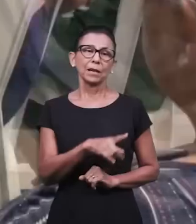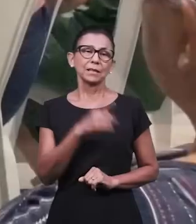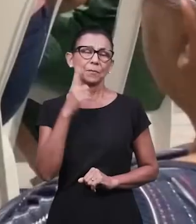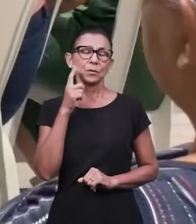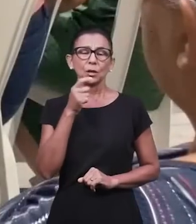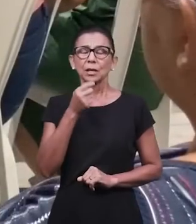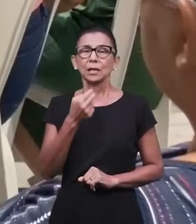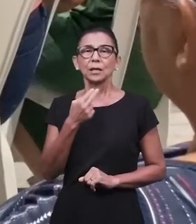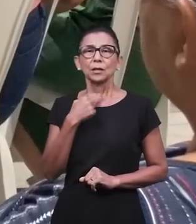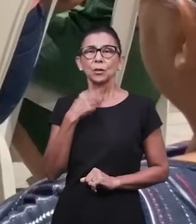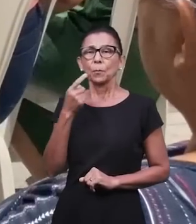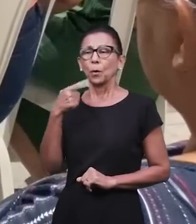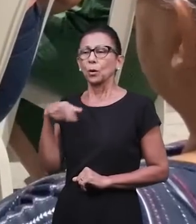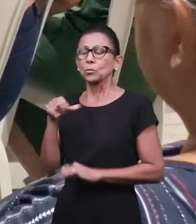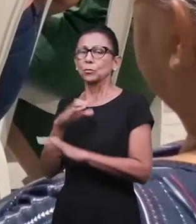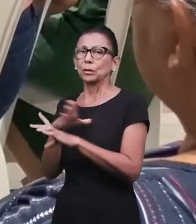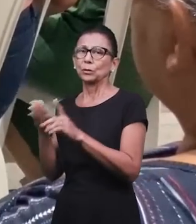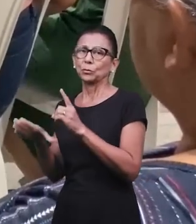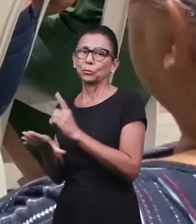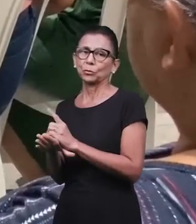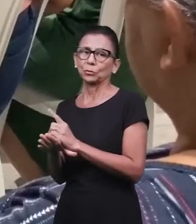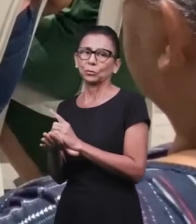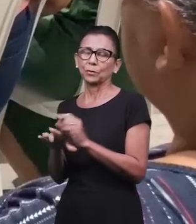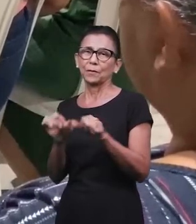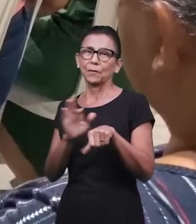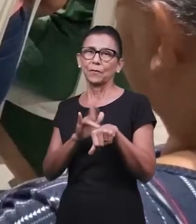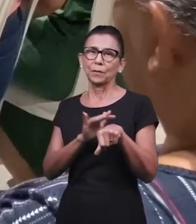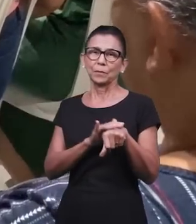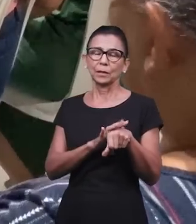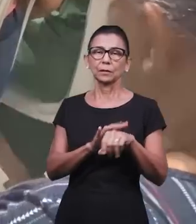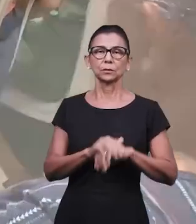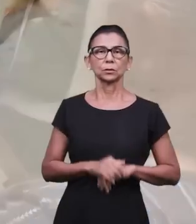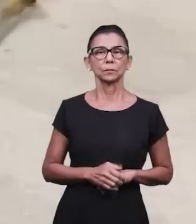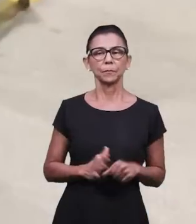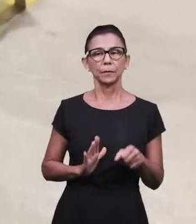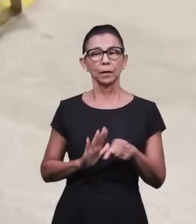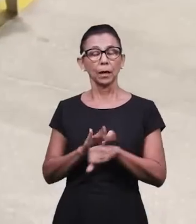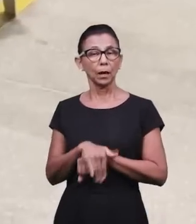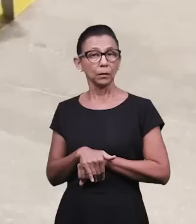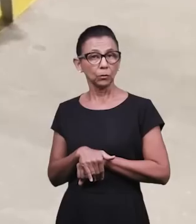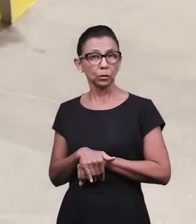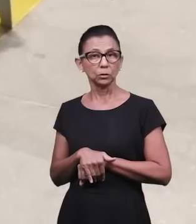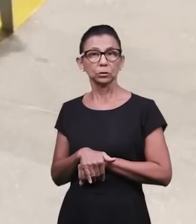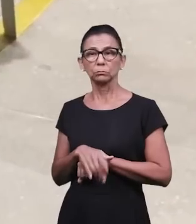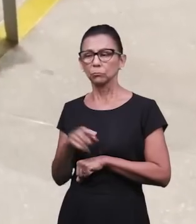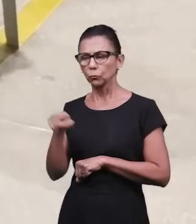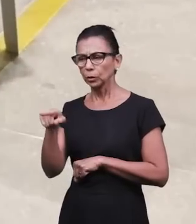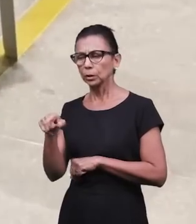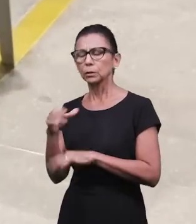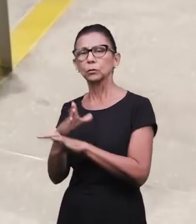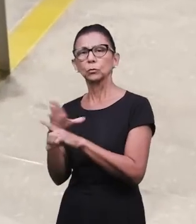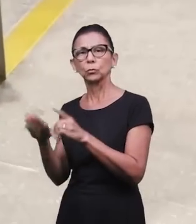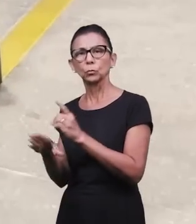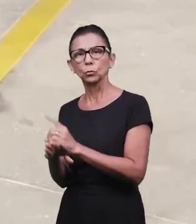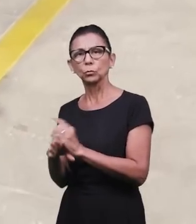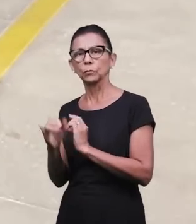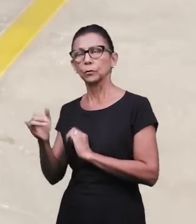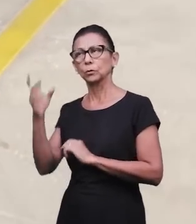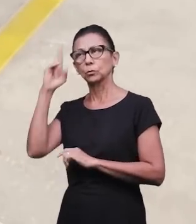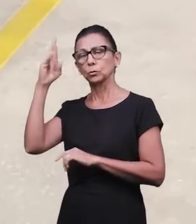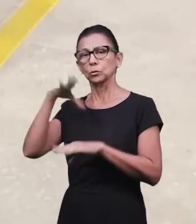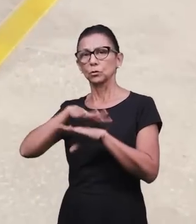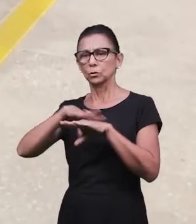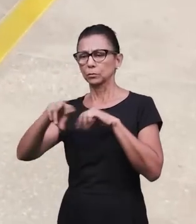porque tinha uma enfermidade que a impedia de sair de casa. À noite, ela foi ao culto, procurou os irmãos e disse que Deus